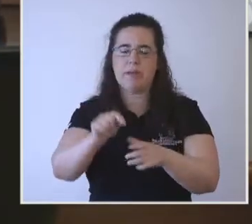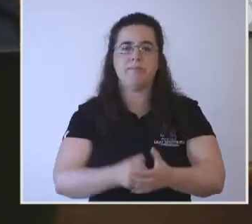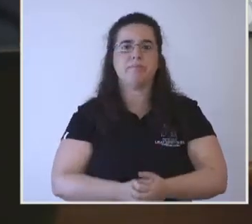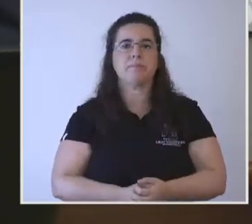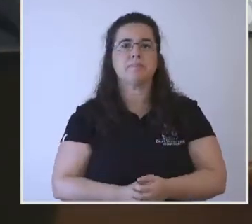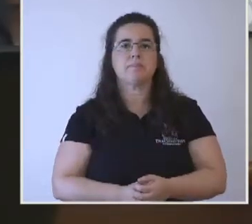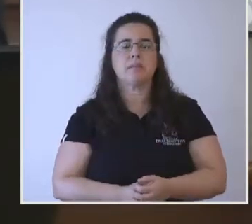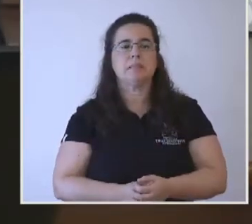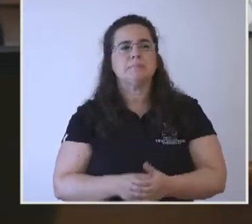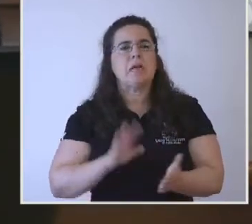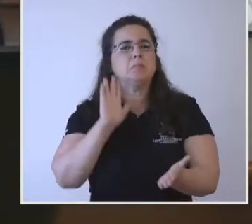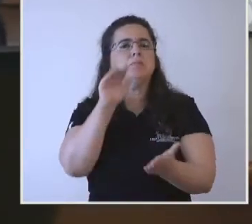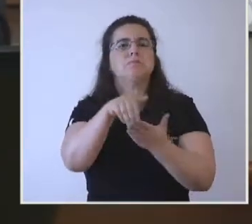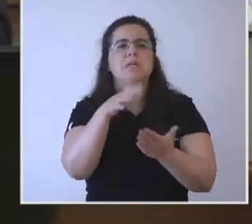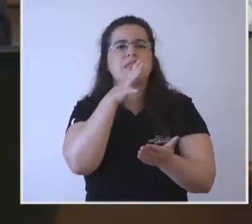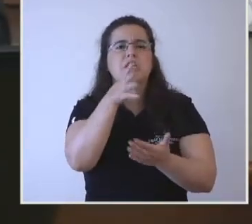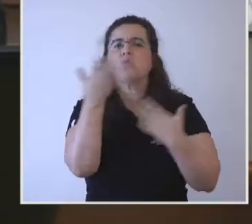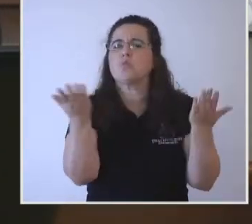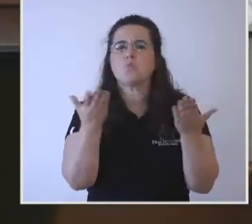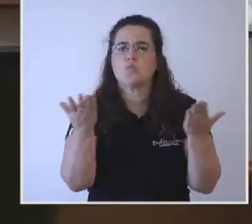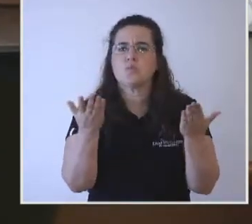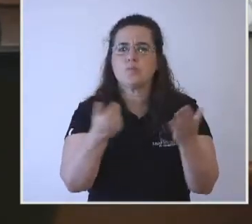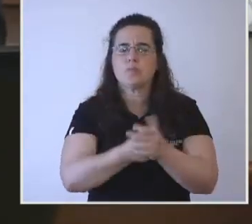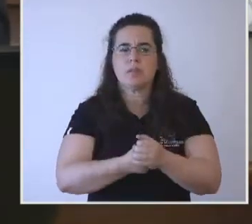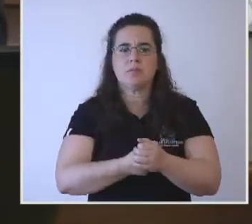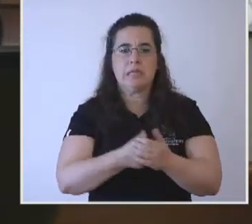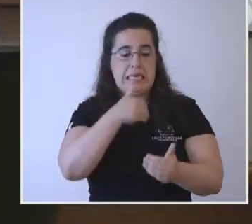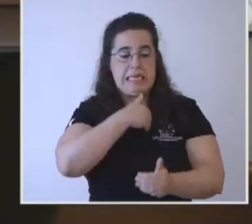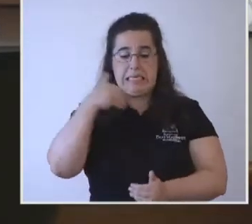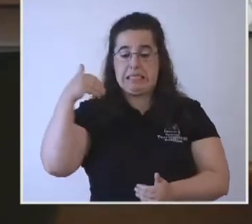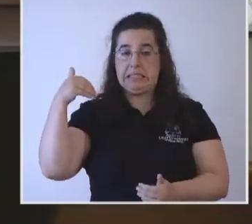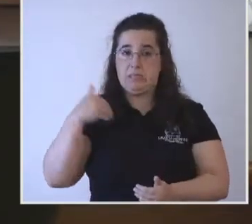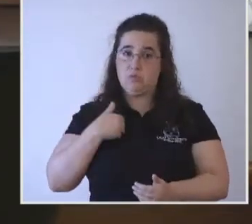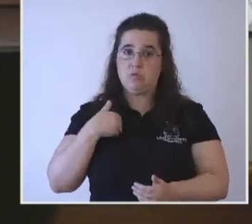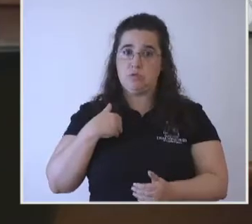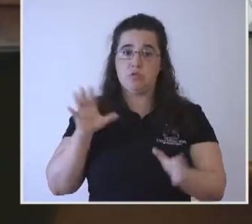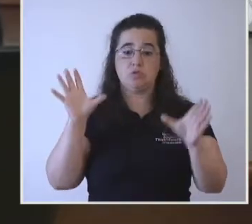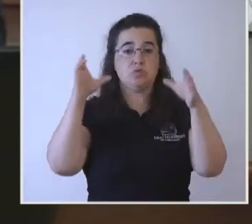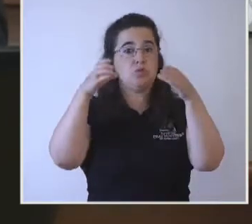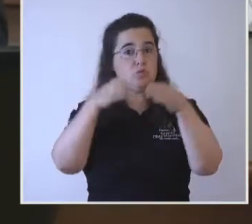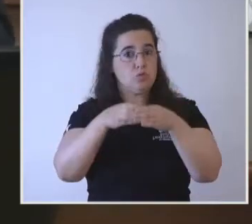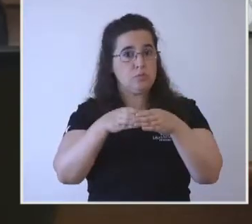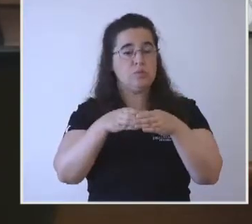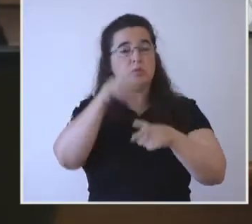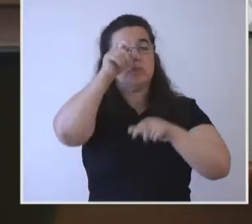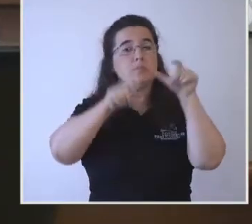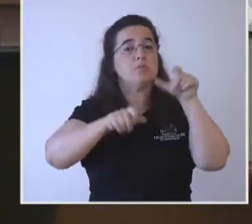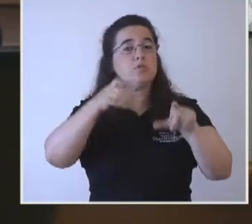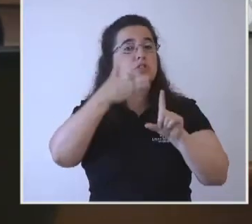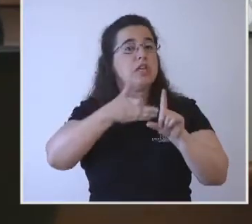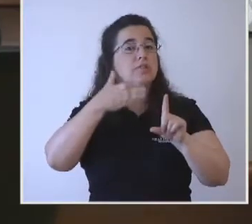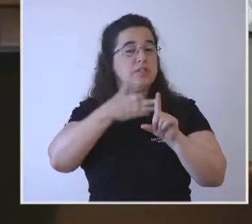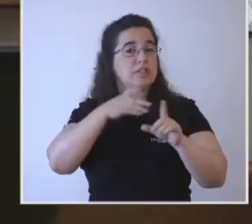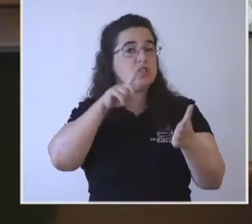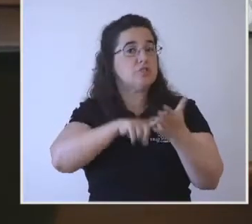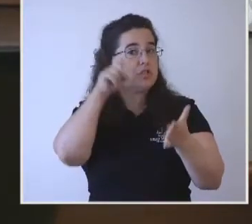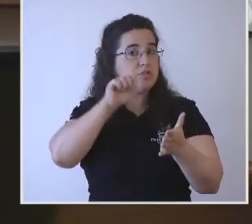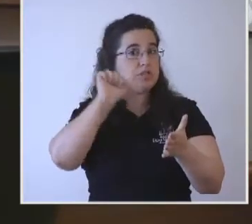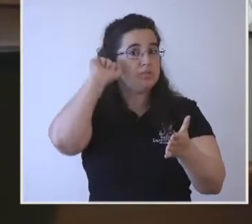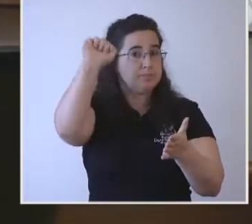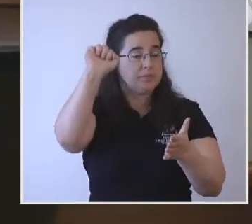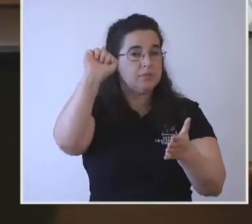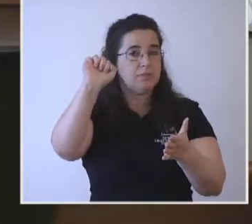Com isto nós estamos a dizer que o estudo do estado da saúde desta população adventista nos Estados Unidos